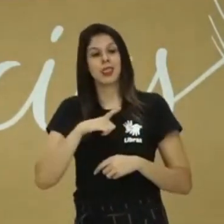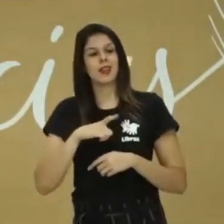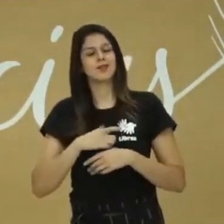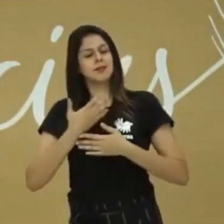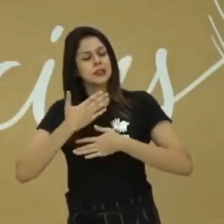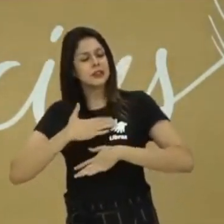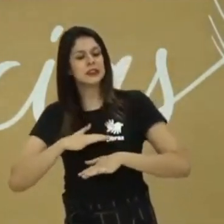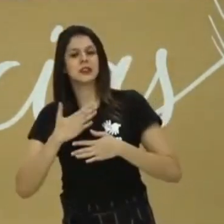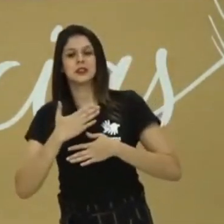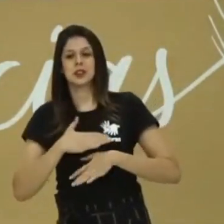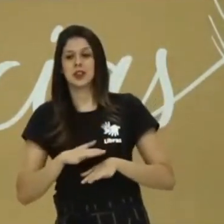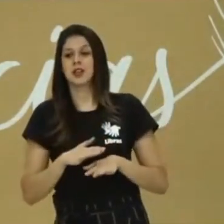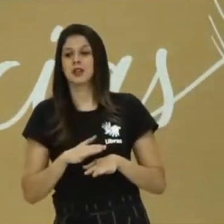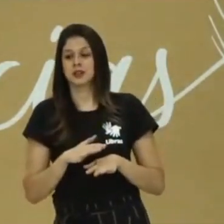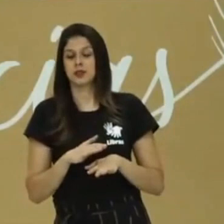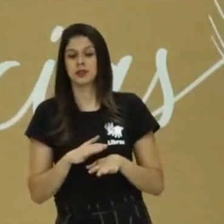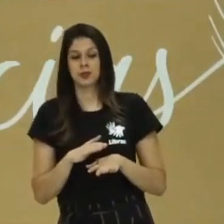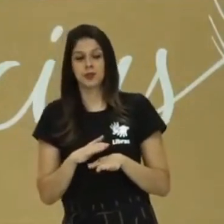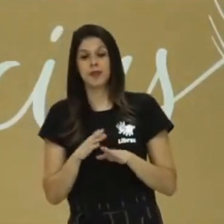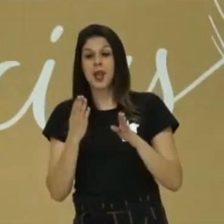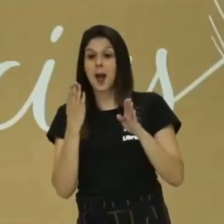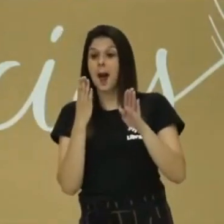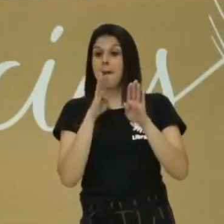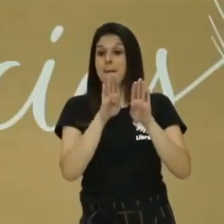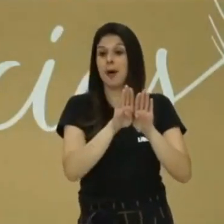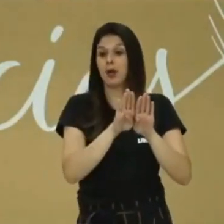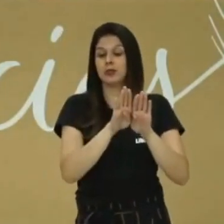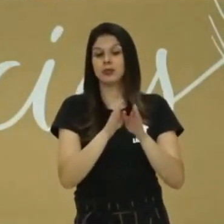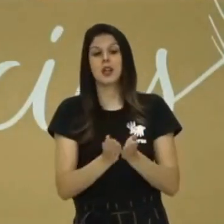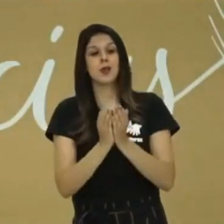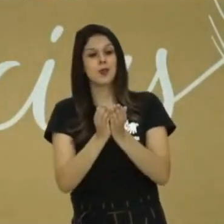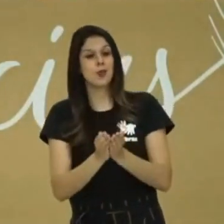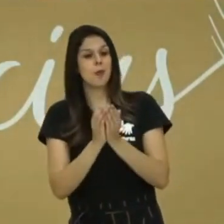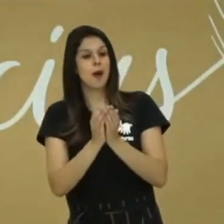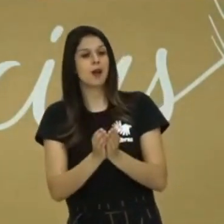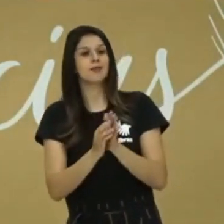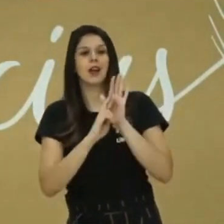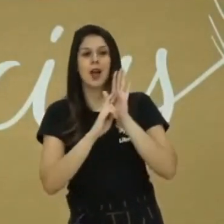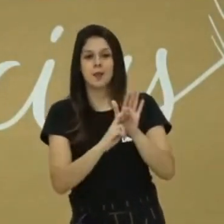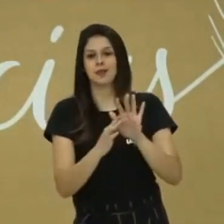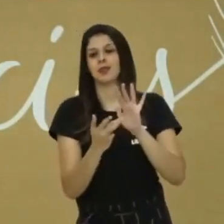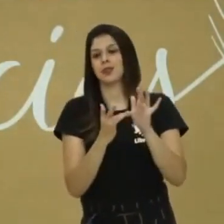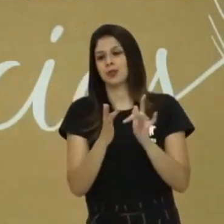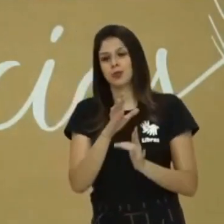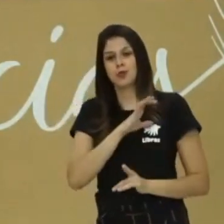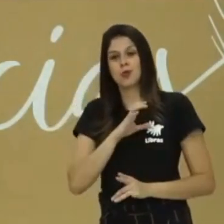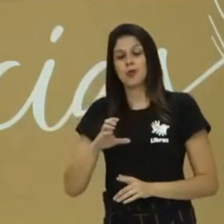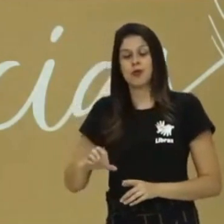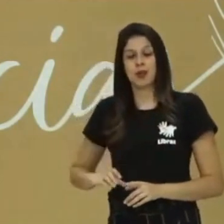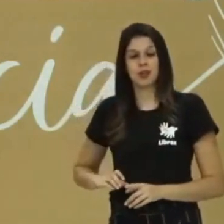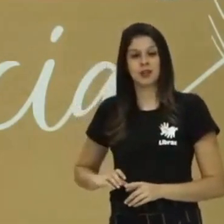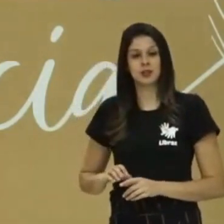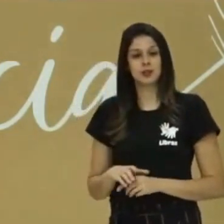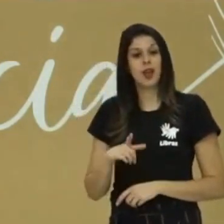a porta de entrada para a arca e ela é Cristo o e haverá um momento